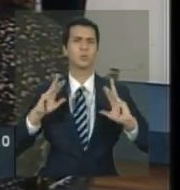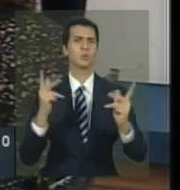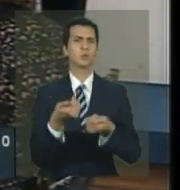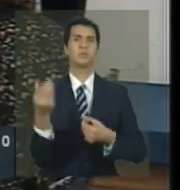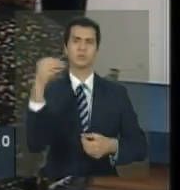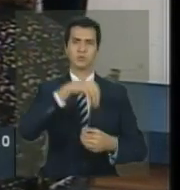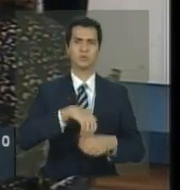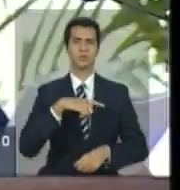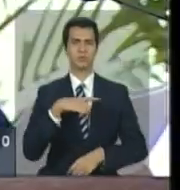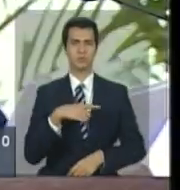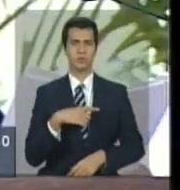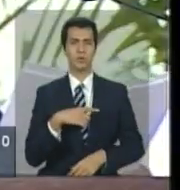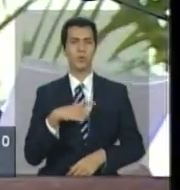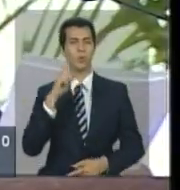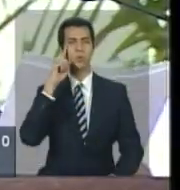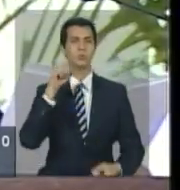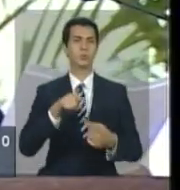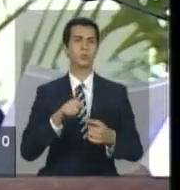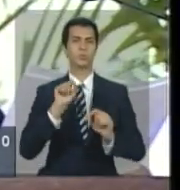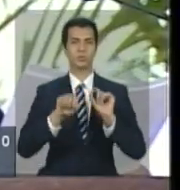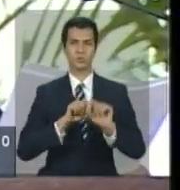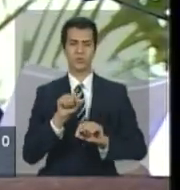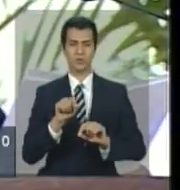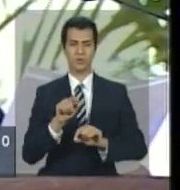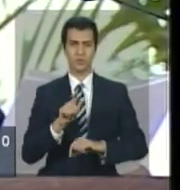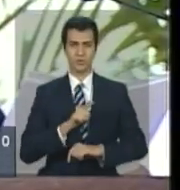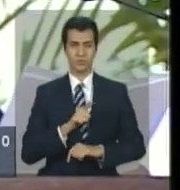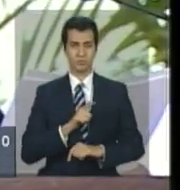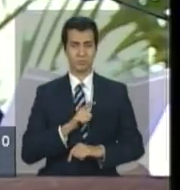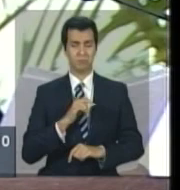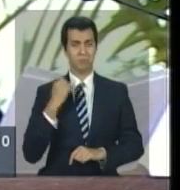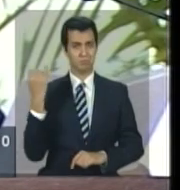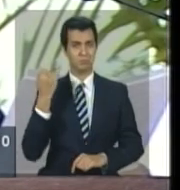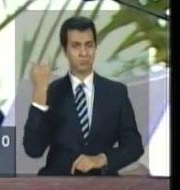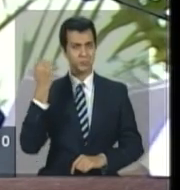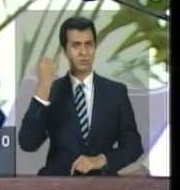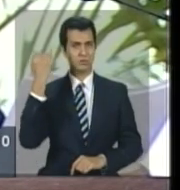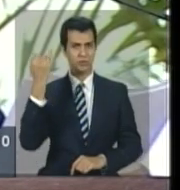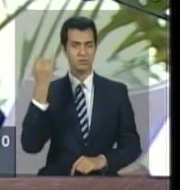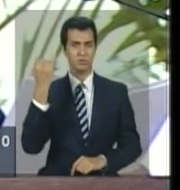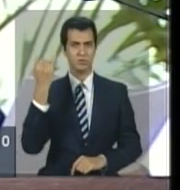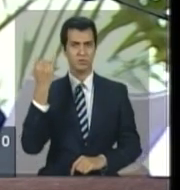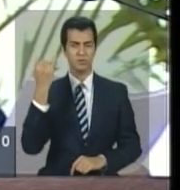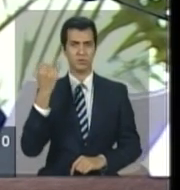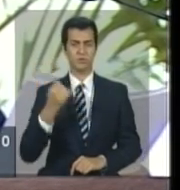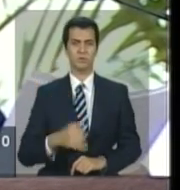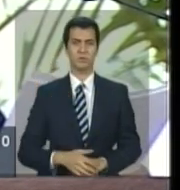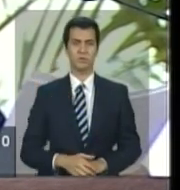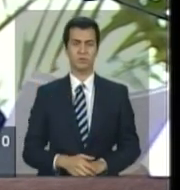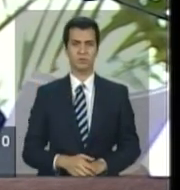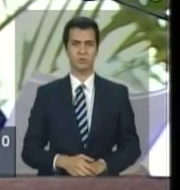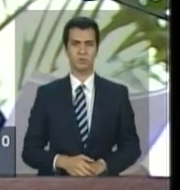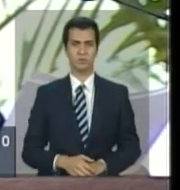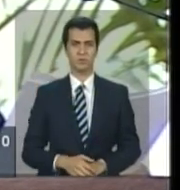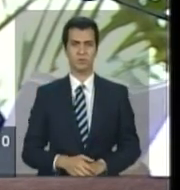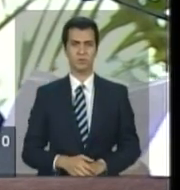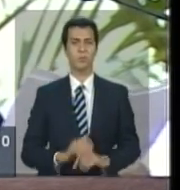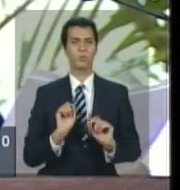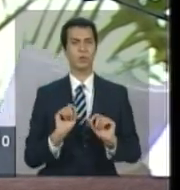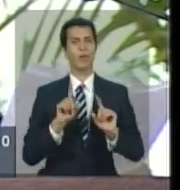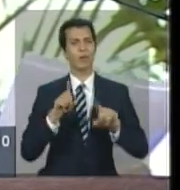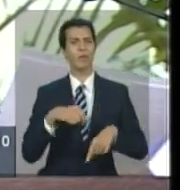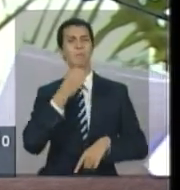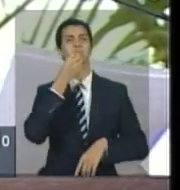o objetivo de tratar de algo que não encontra similar importância em nossa sociedade, o bem